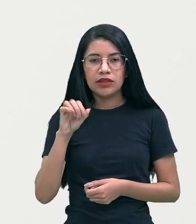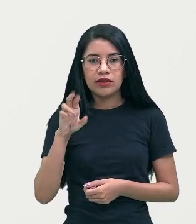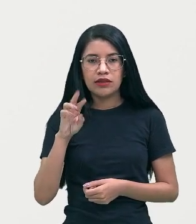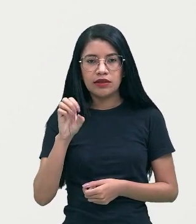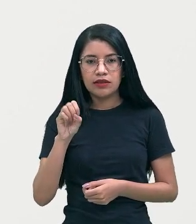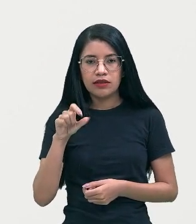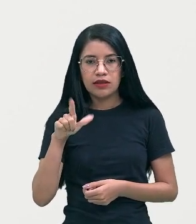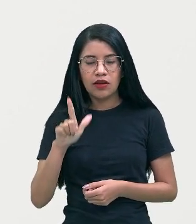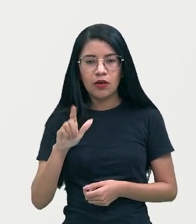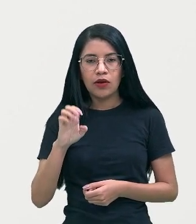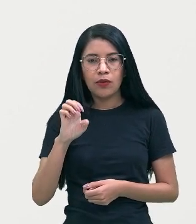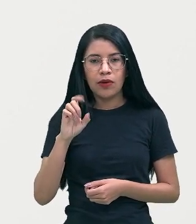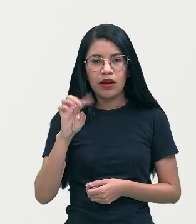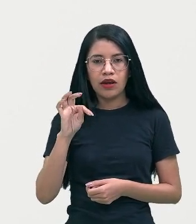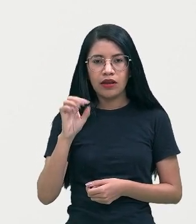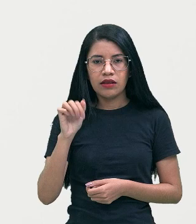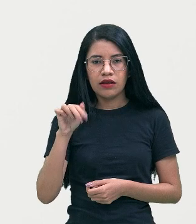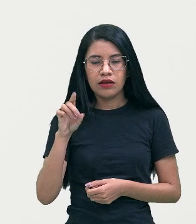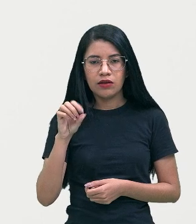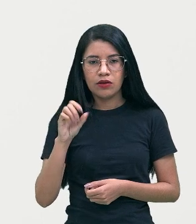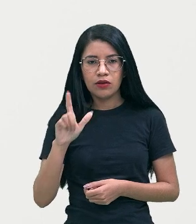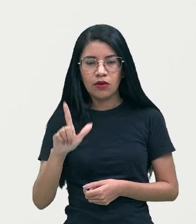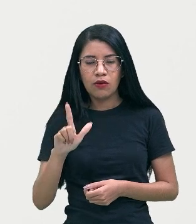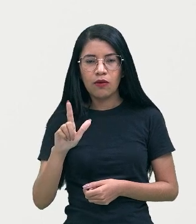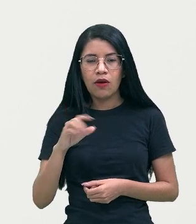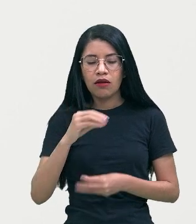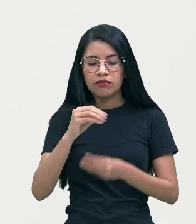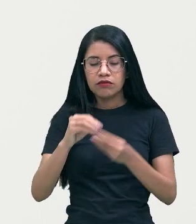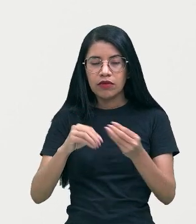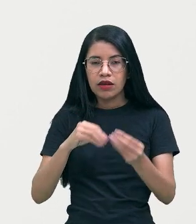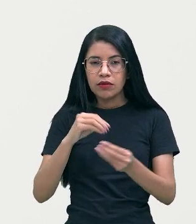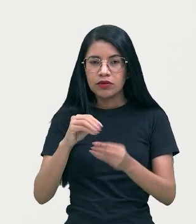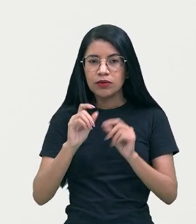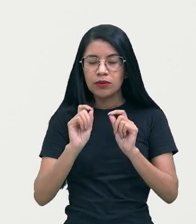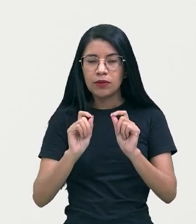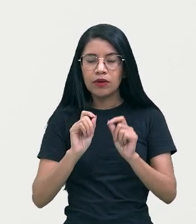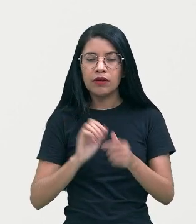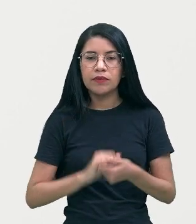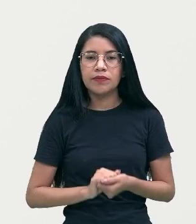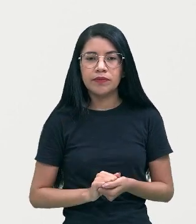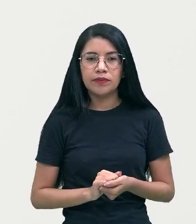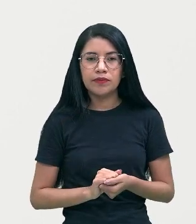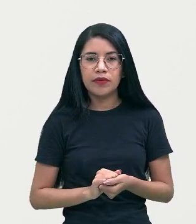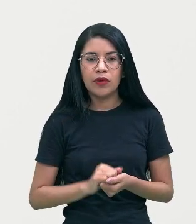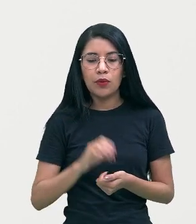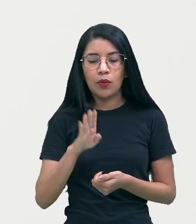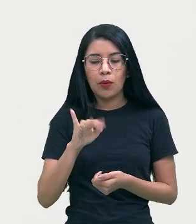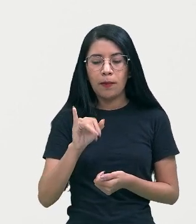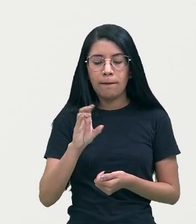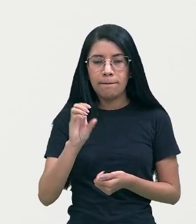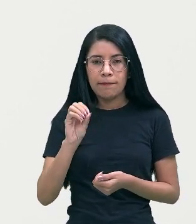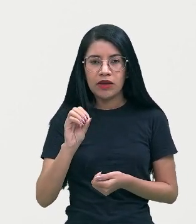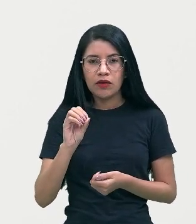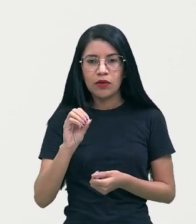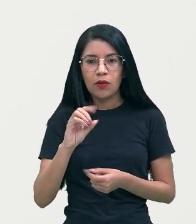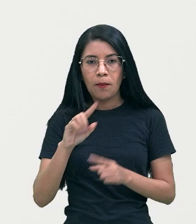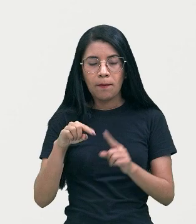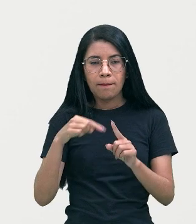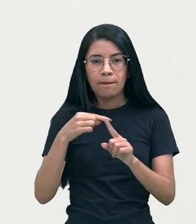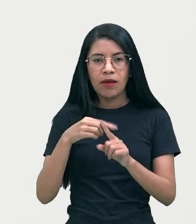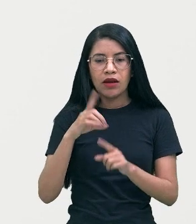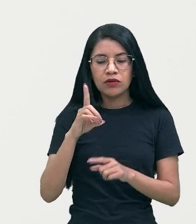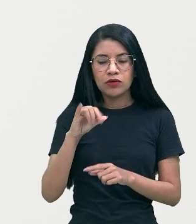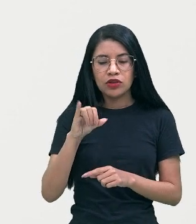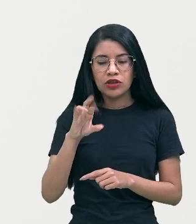são biocombustíveis, o biodiesel é a mistura de diesel com algum